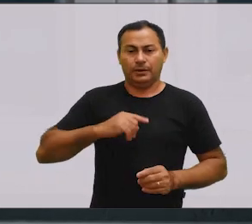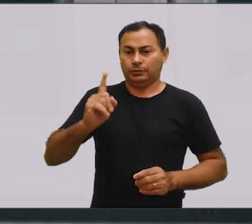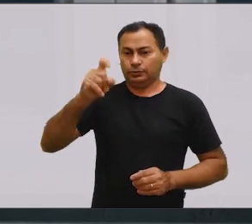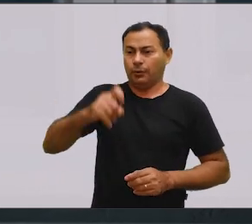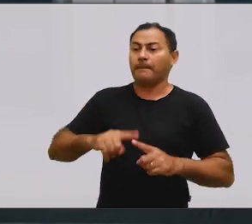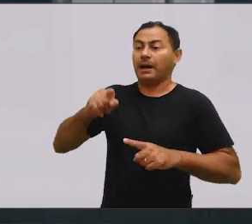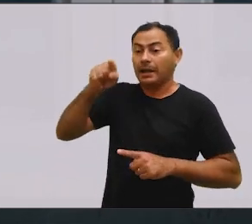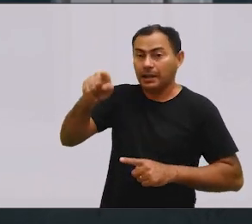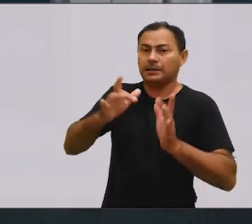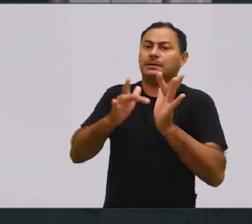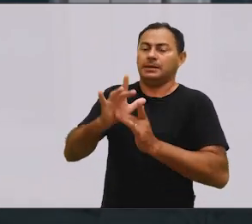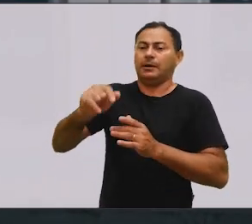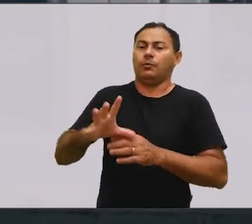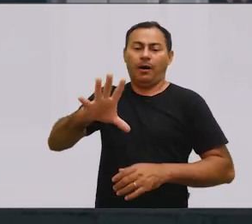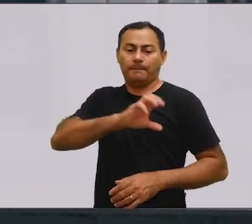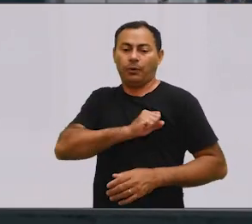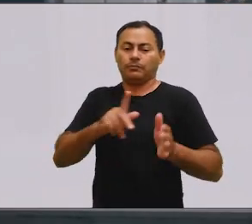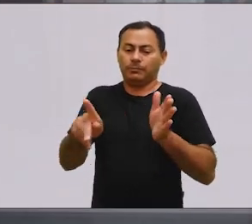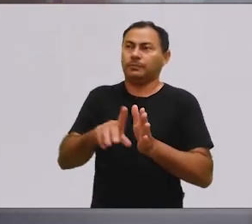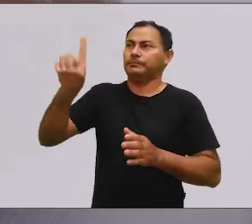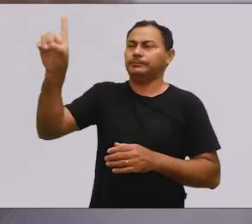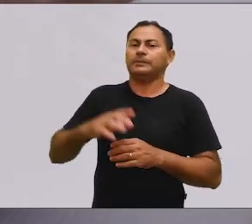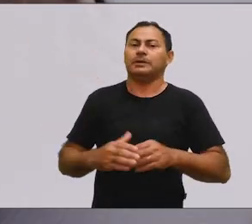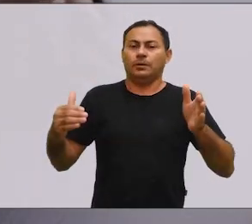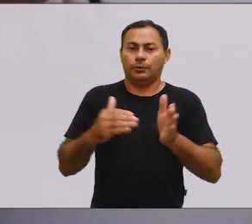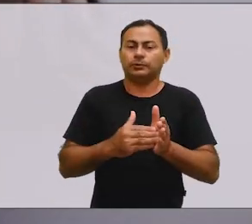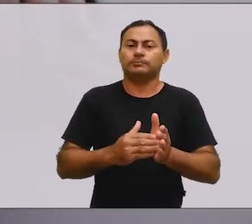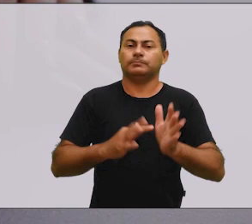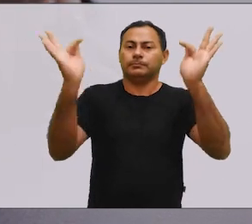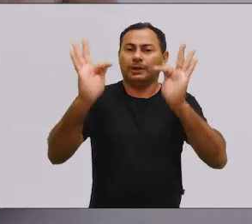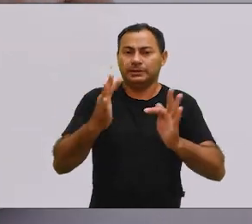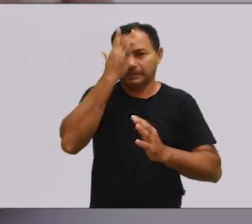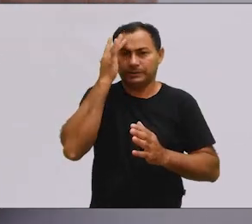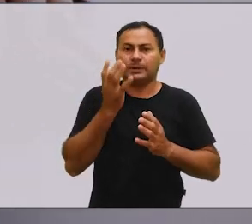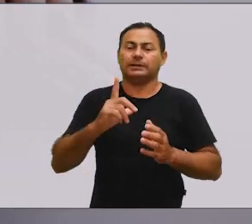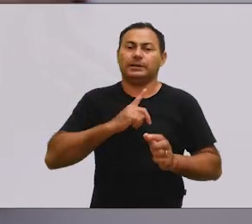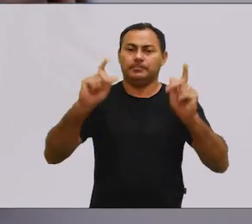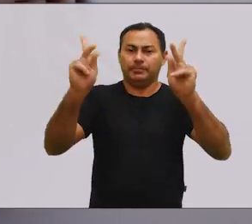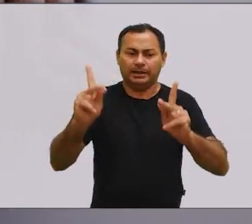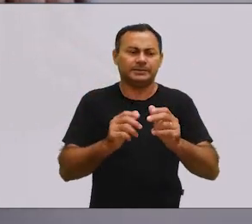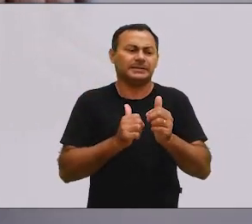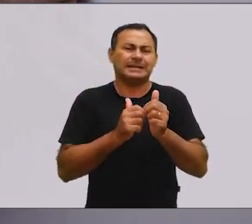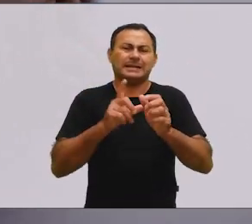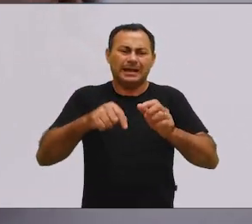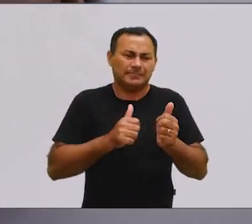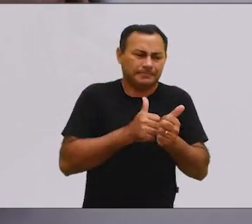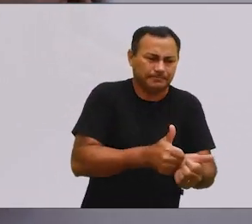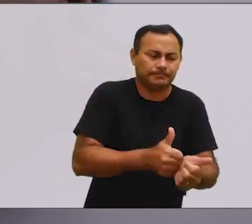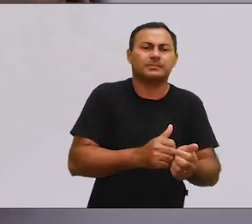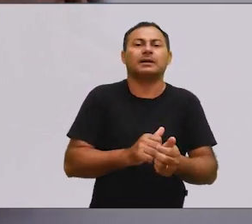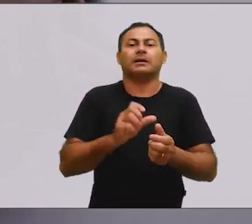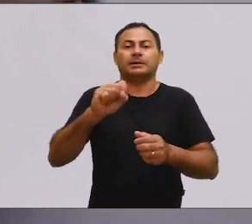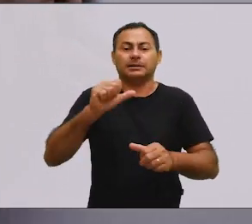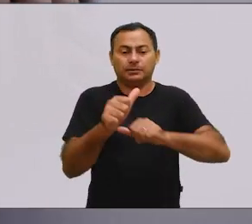é. O amor incondicional de Deus. E por último, bem-aventurados os pacificadores, que são perseguidos, assim